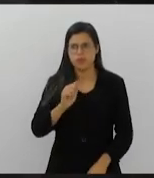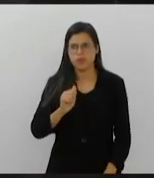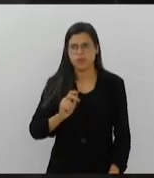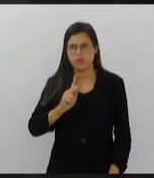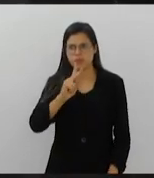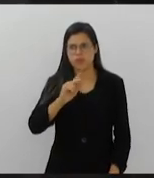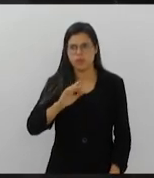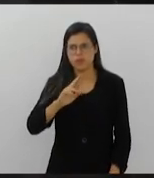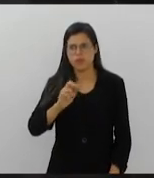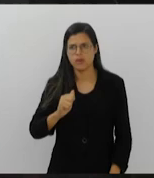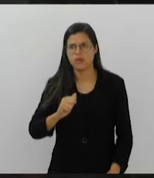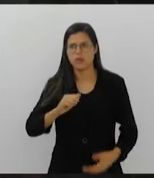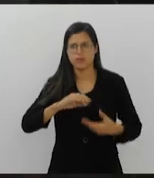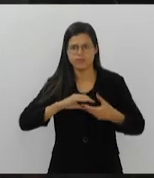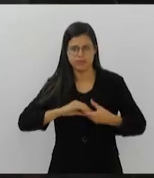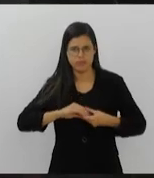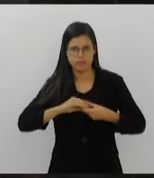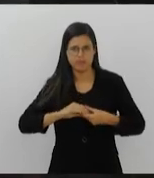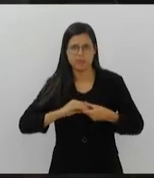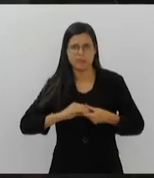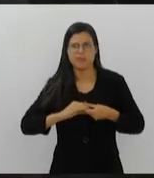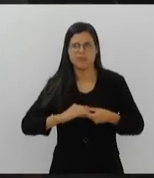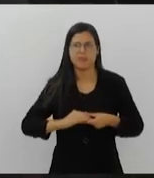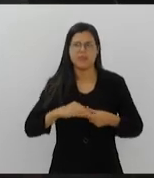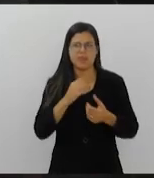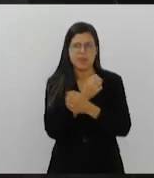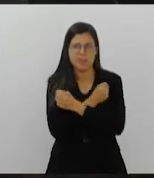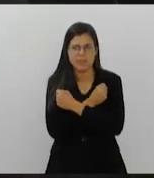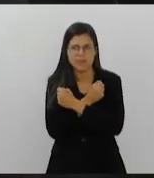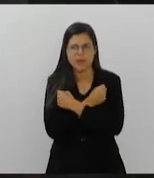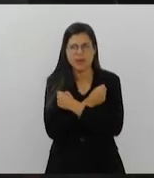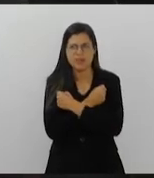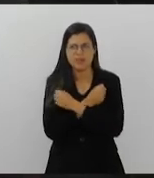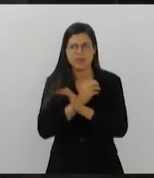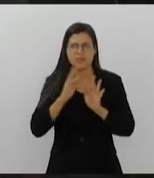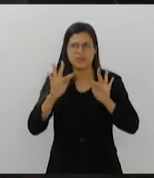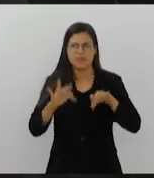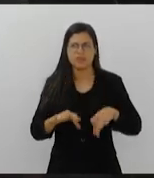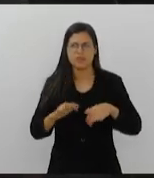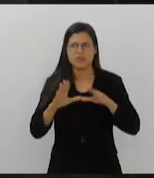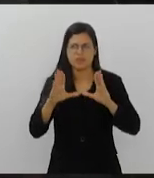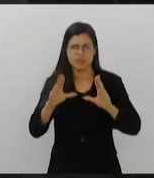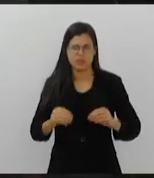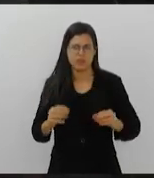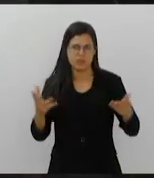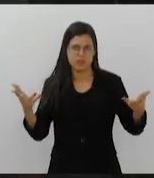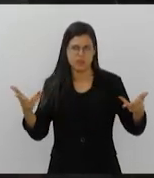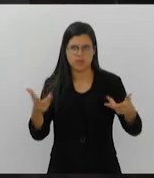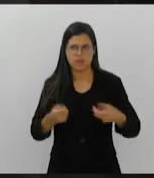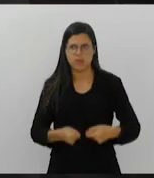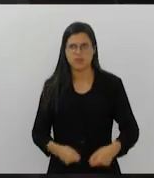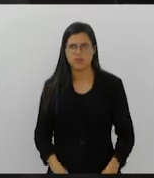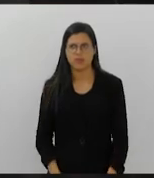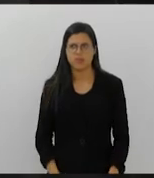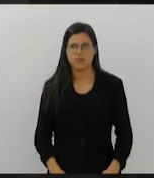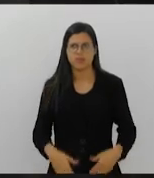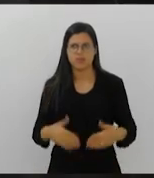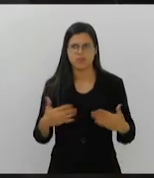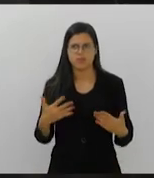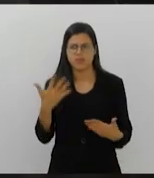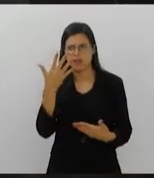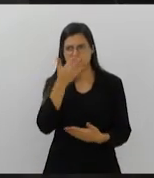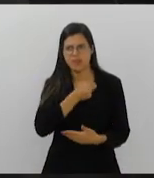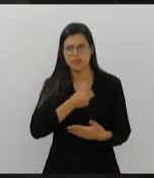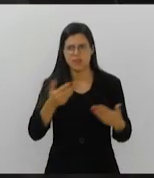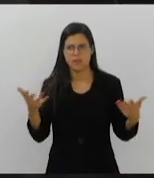seus cumprimentos, calorosos abraços, encerrando essa noite tão maravilhosa. Tão linda e